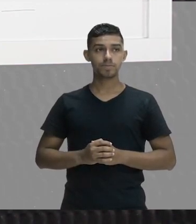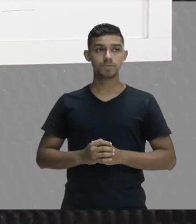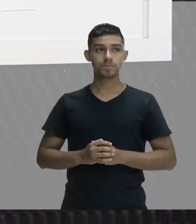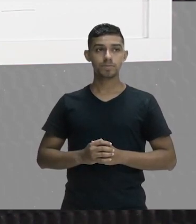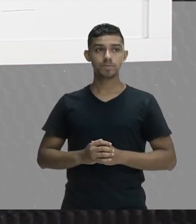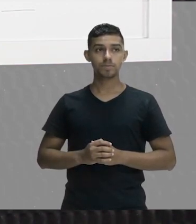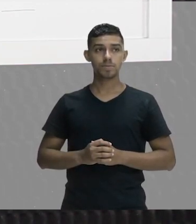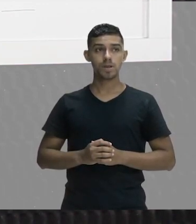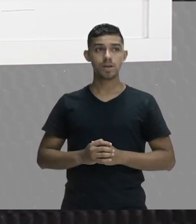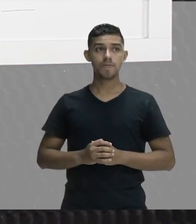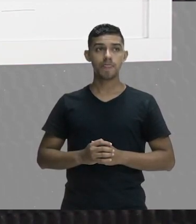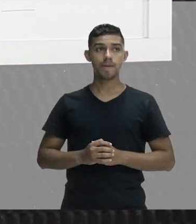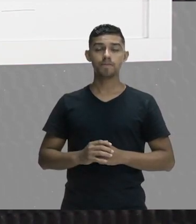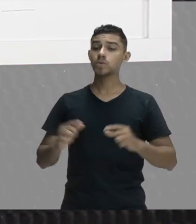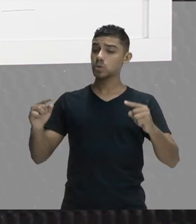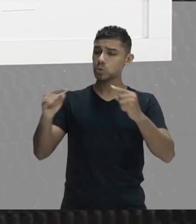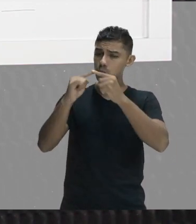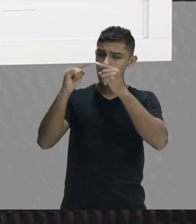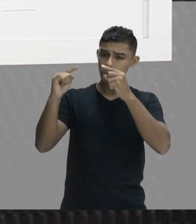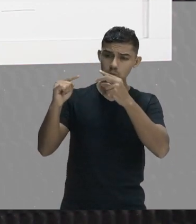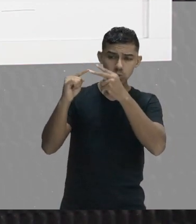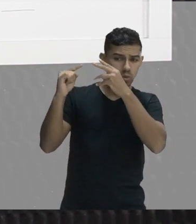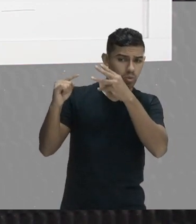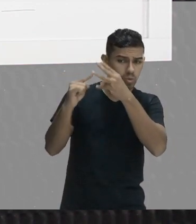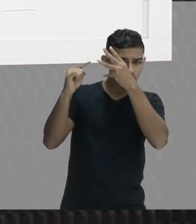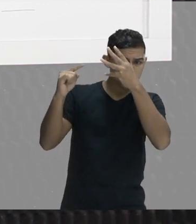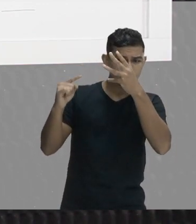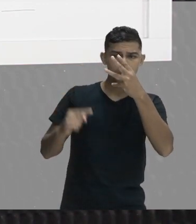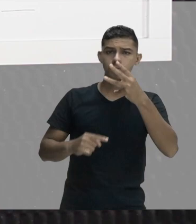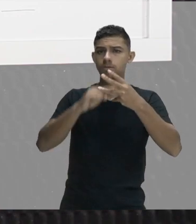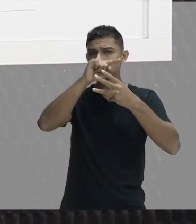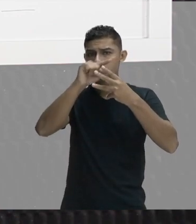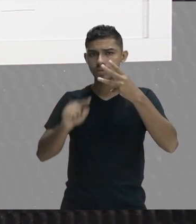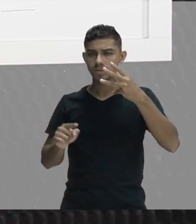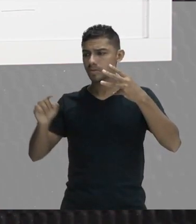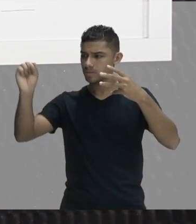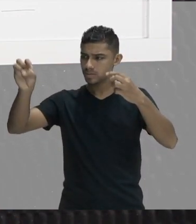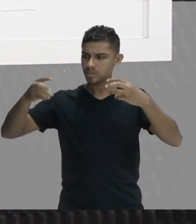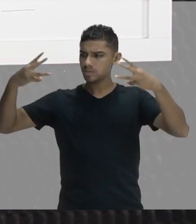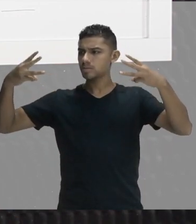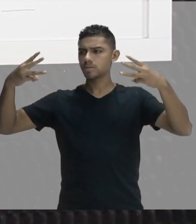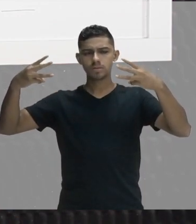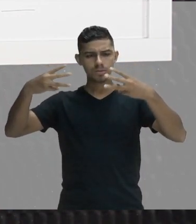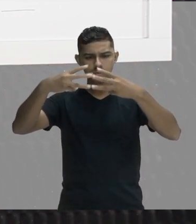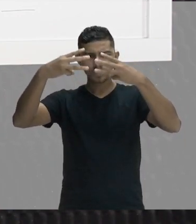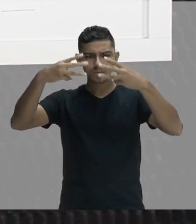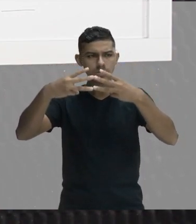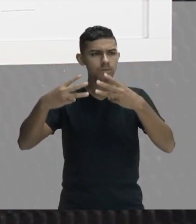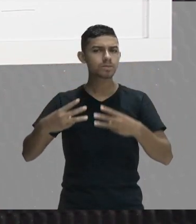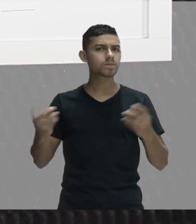Aí ele vai combinado B2, C3. Beleza? Então, gente,